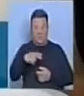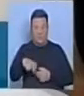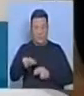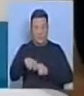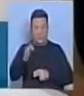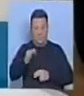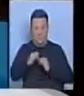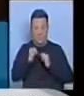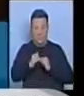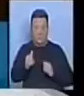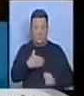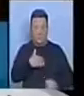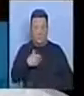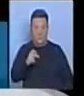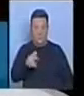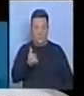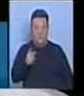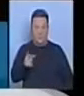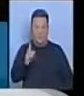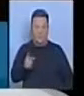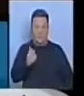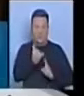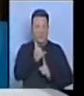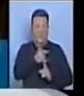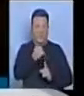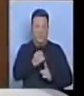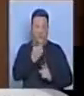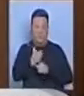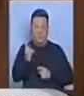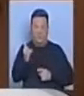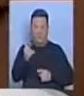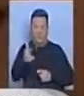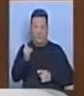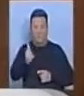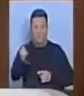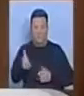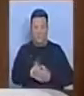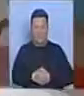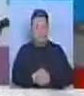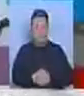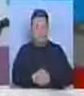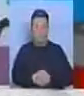da Federação Internacional de Saúde Ambiental será de 2020 a 2022.